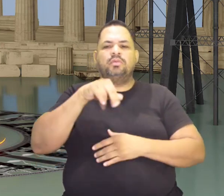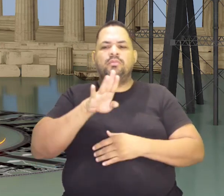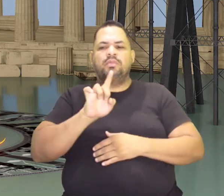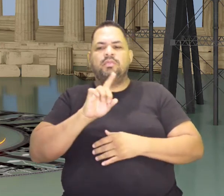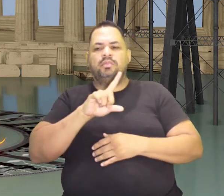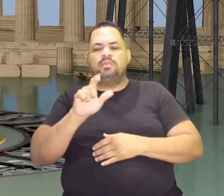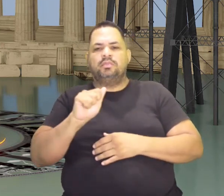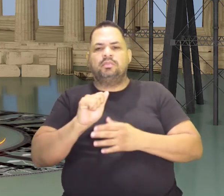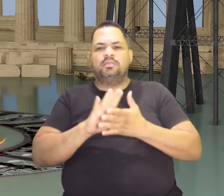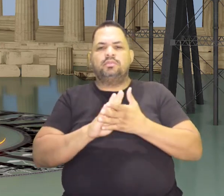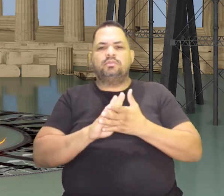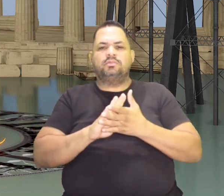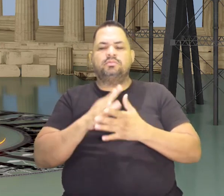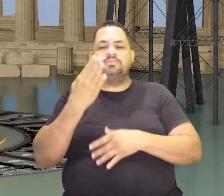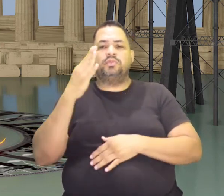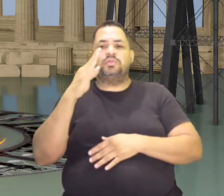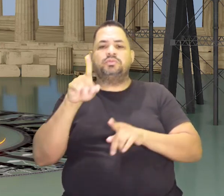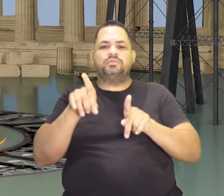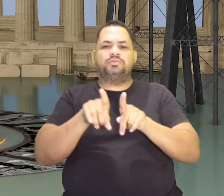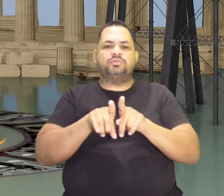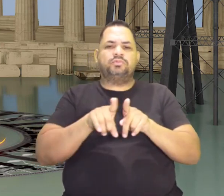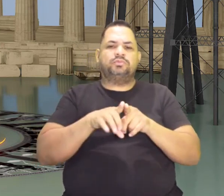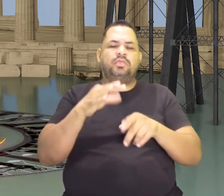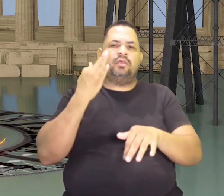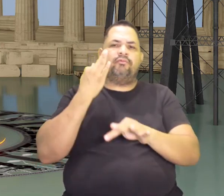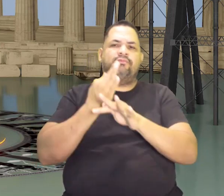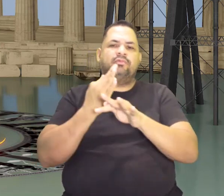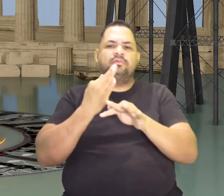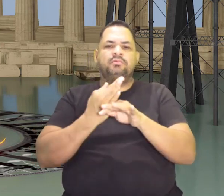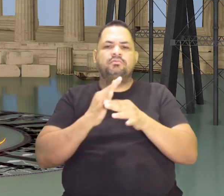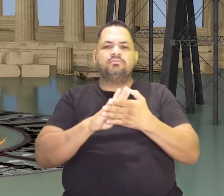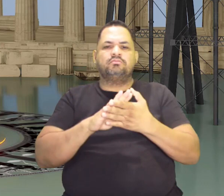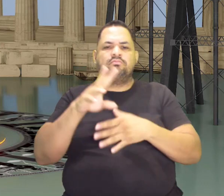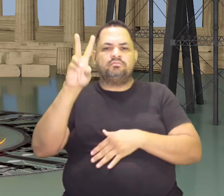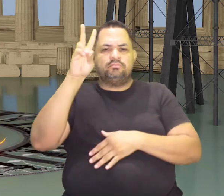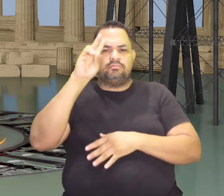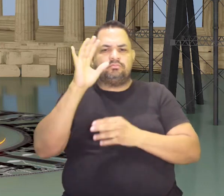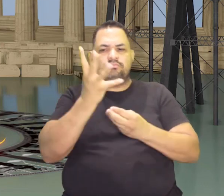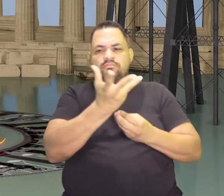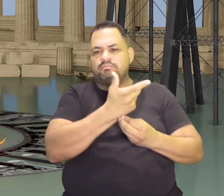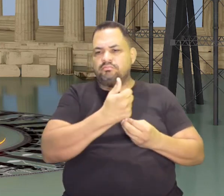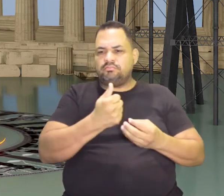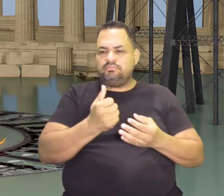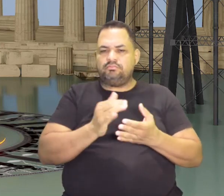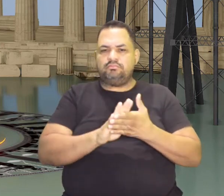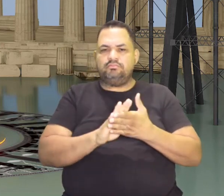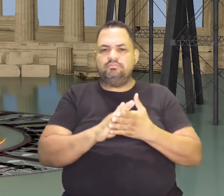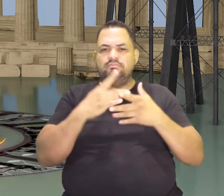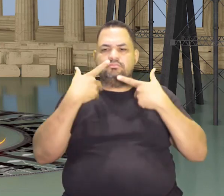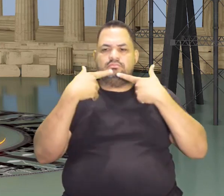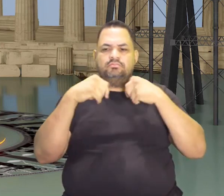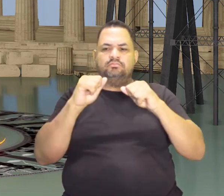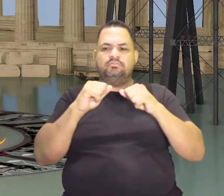no âmbito da biologia, no âmbito da física, história das artes, linguagens,